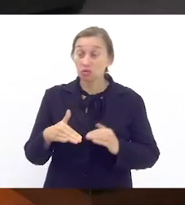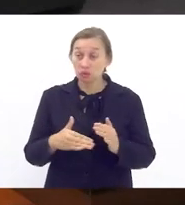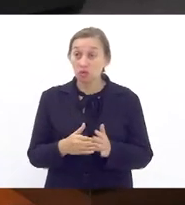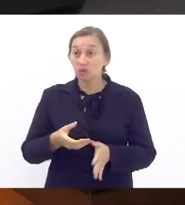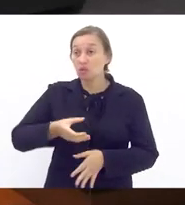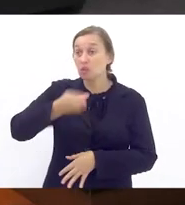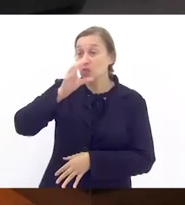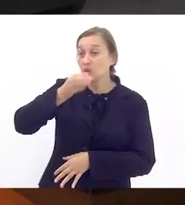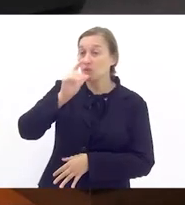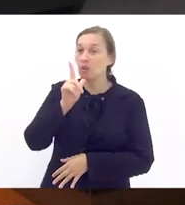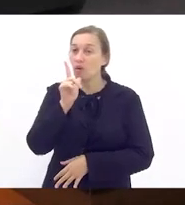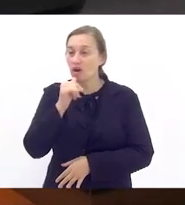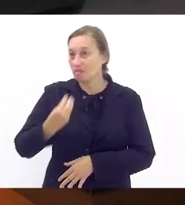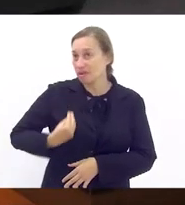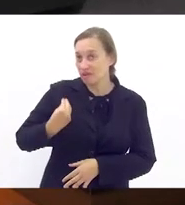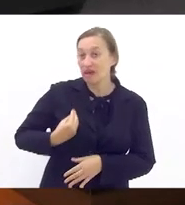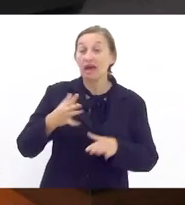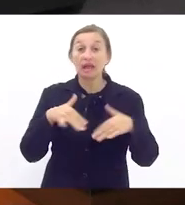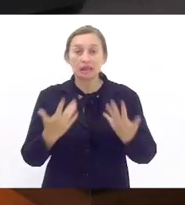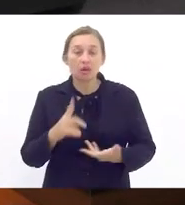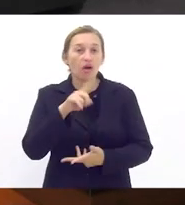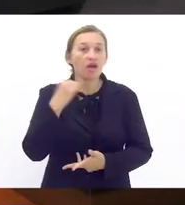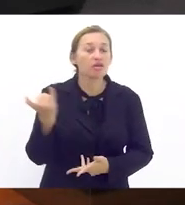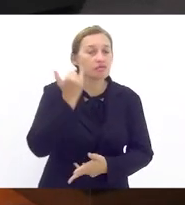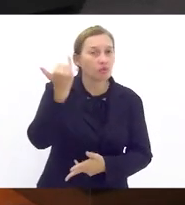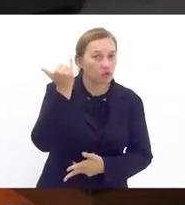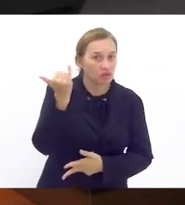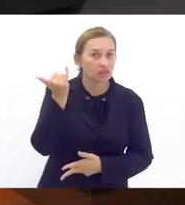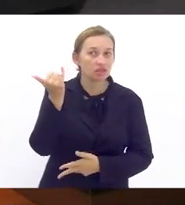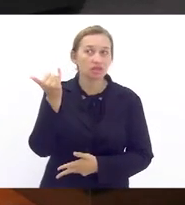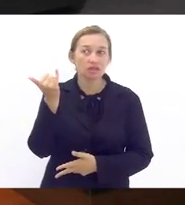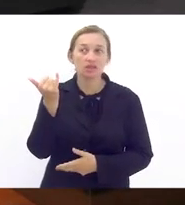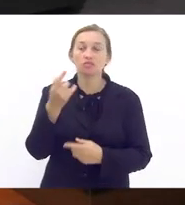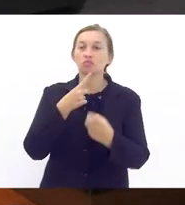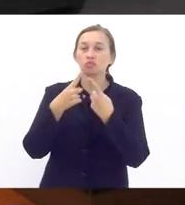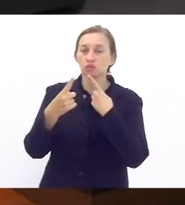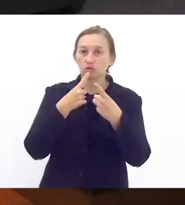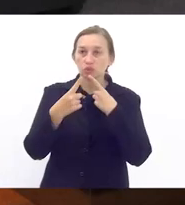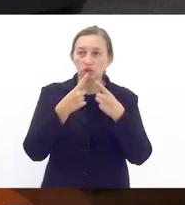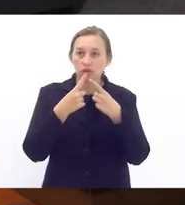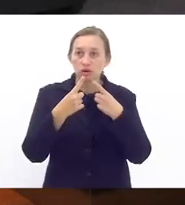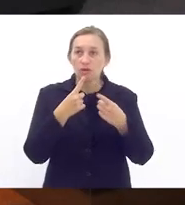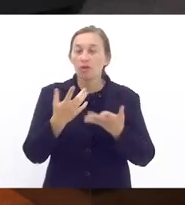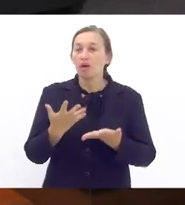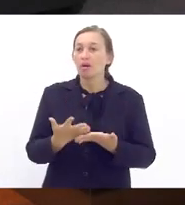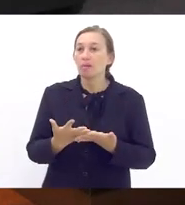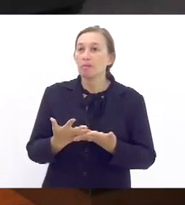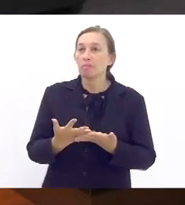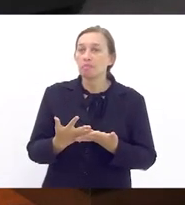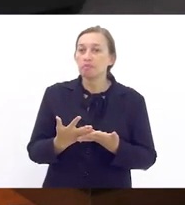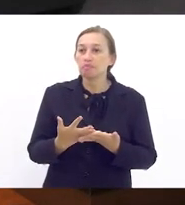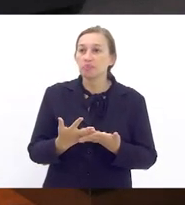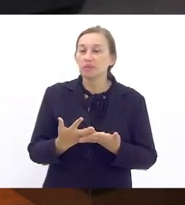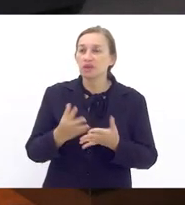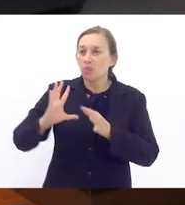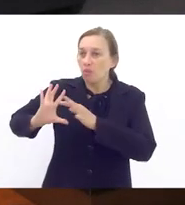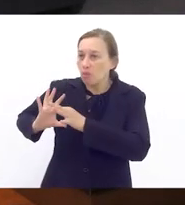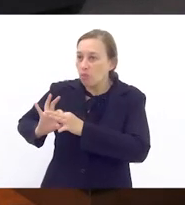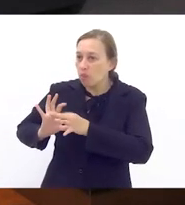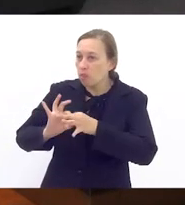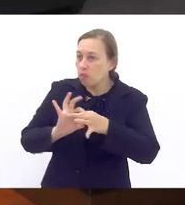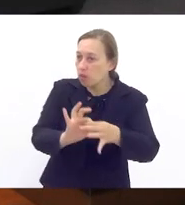para sobreviver. Então, é assim, é de extrema importância mesmo o debate, inclusive para a gente alinhar